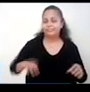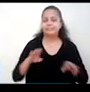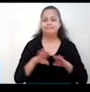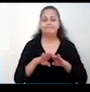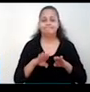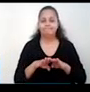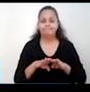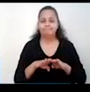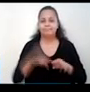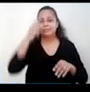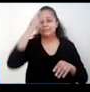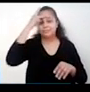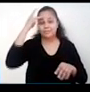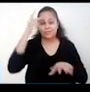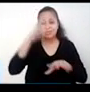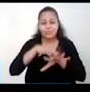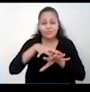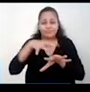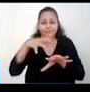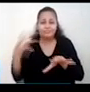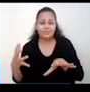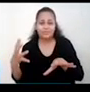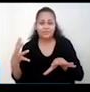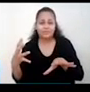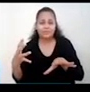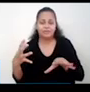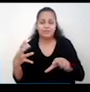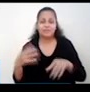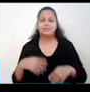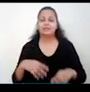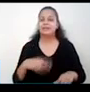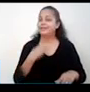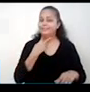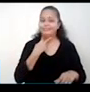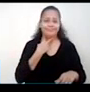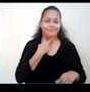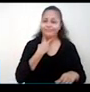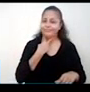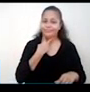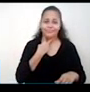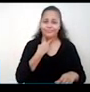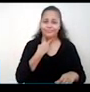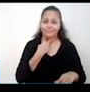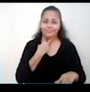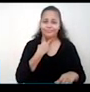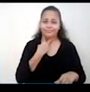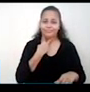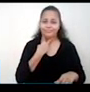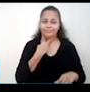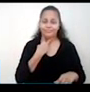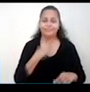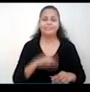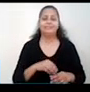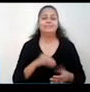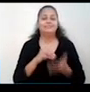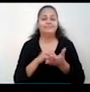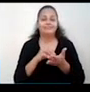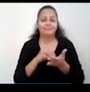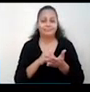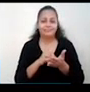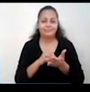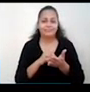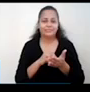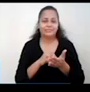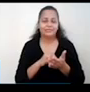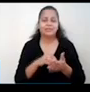aí excluídas, né? Impedidas de exercer plenamente a sua cidadania. Nós temos aqui, né, em